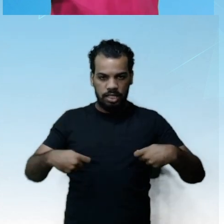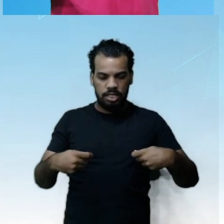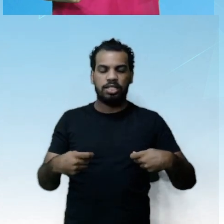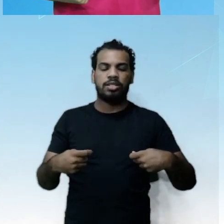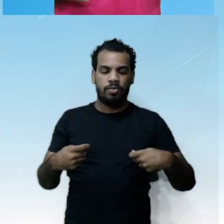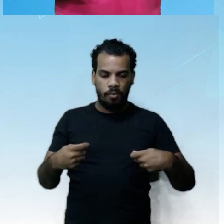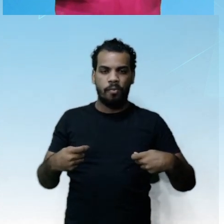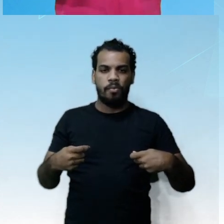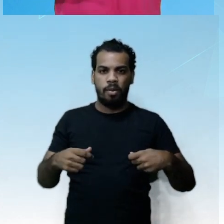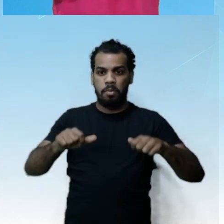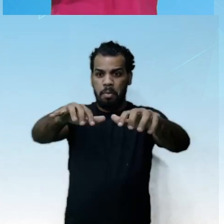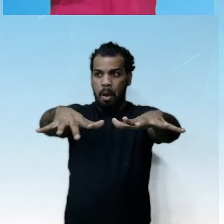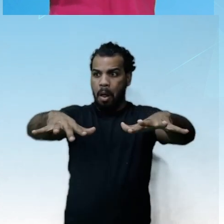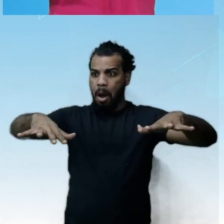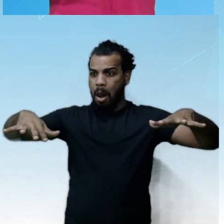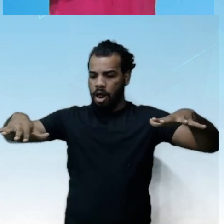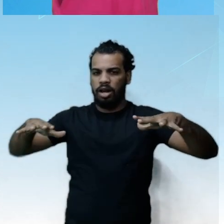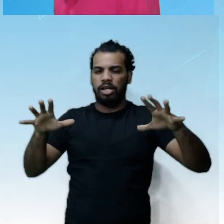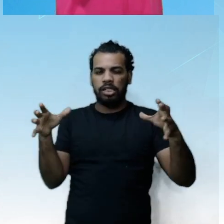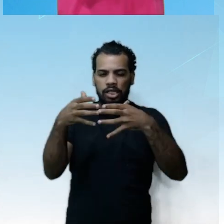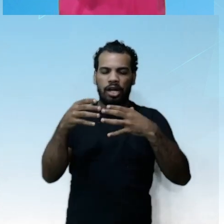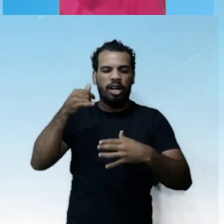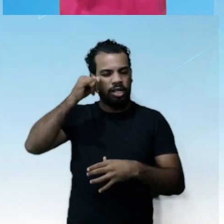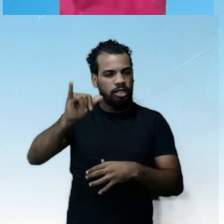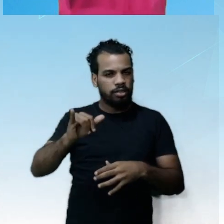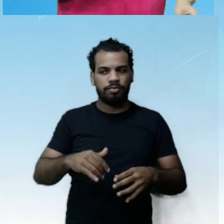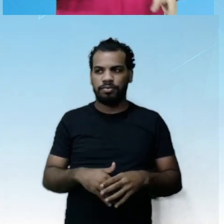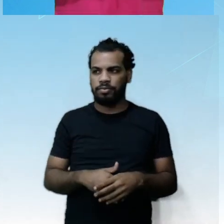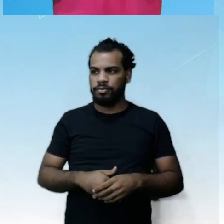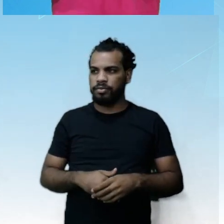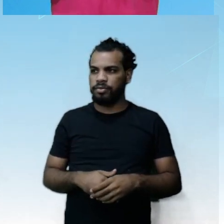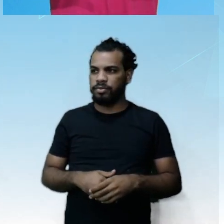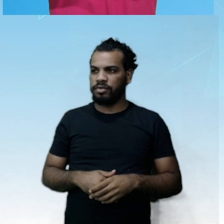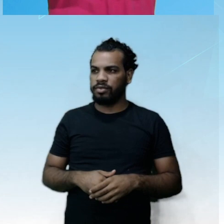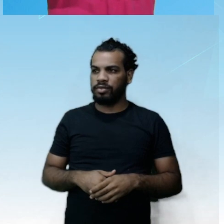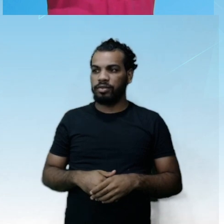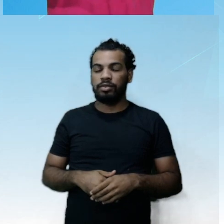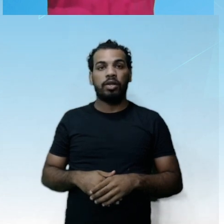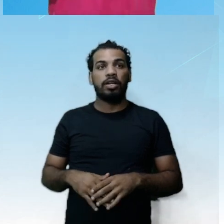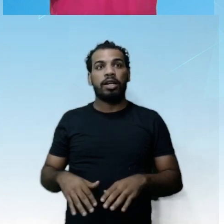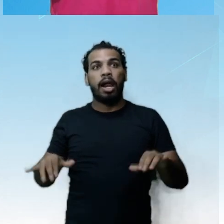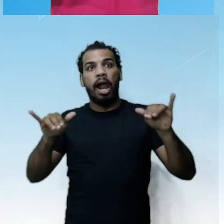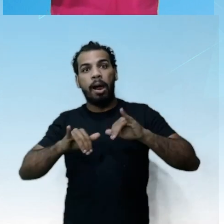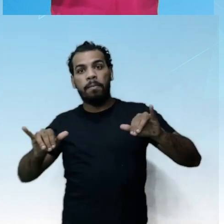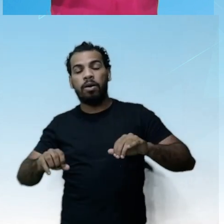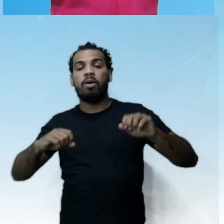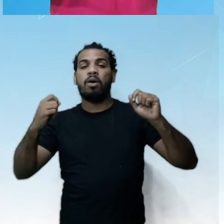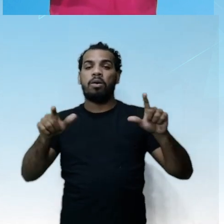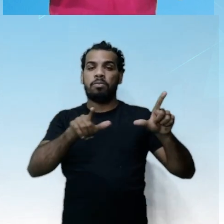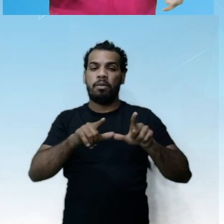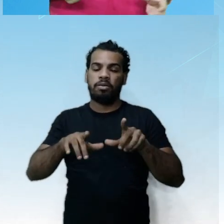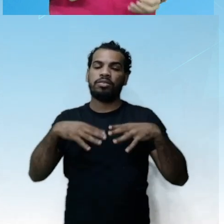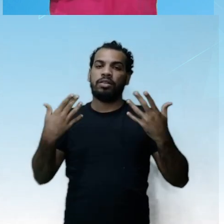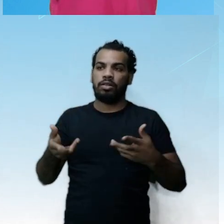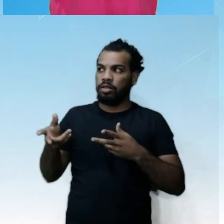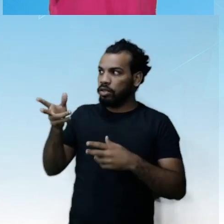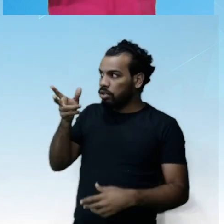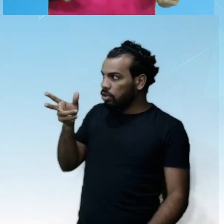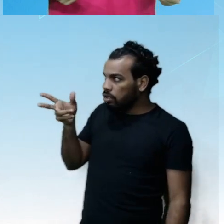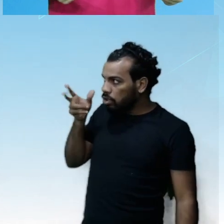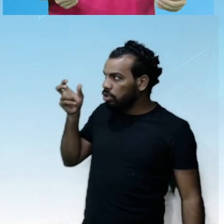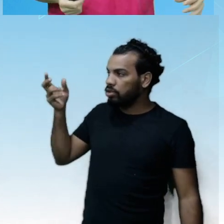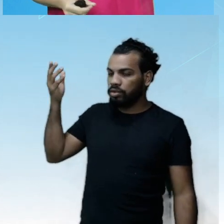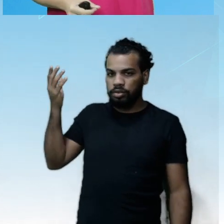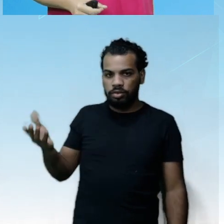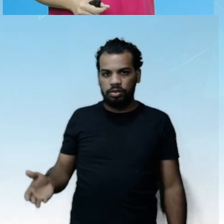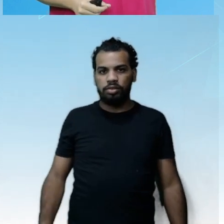evitar multidões. Você pode me dizer, professor, é uma campanha ou um quadrinho? Então prestem bem atenção que é um gênero